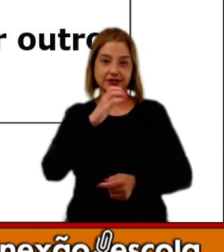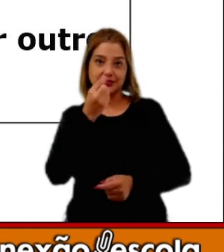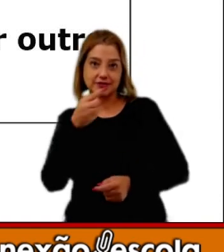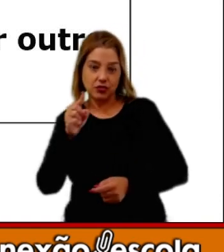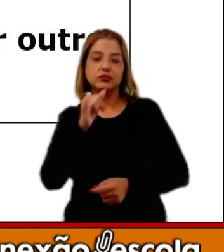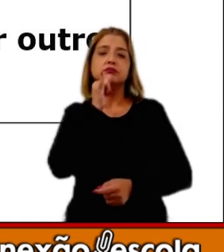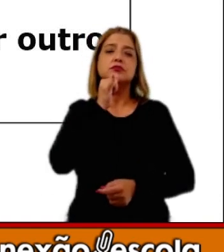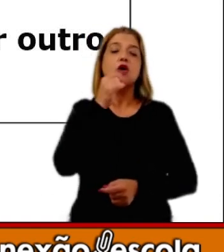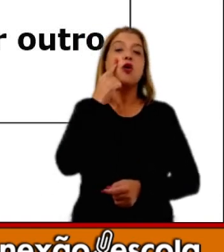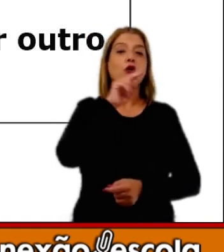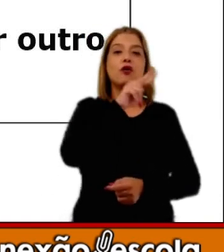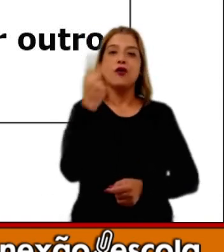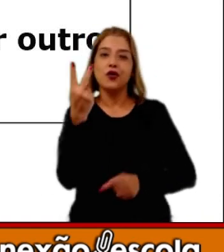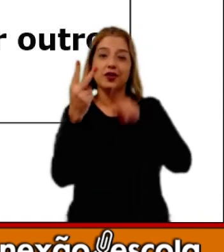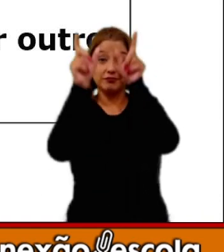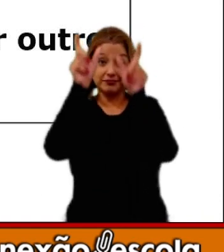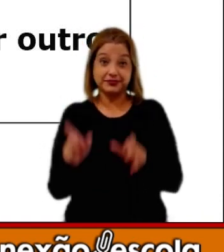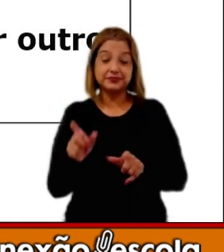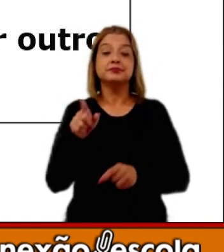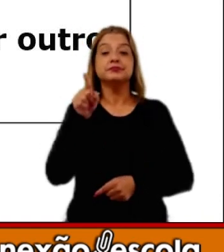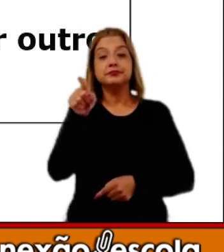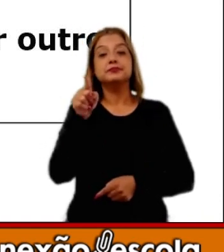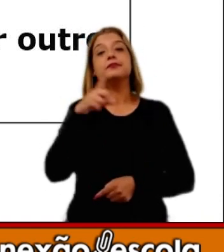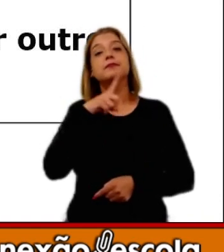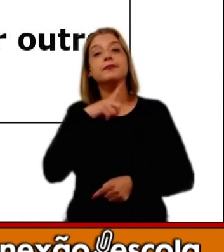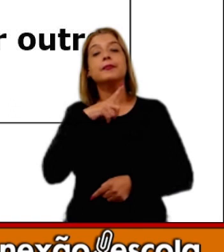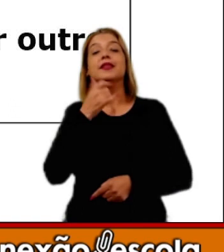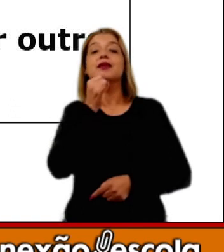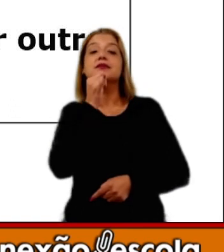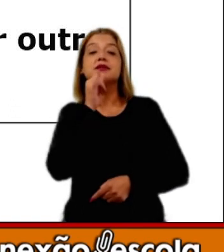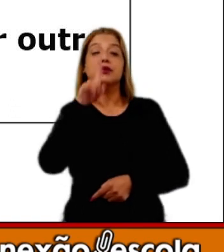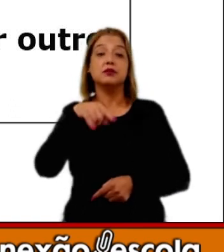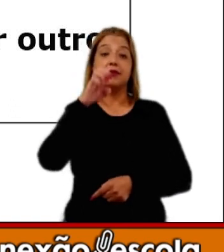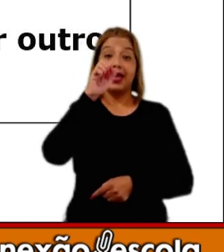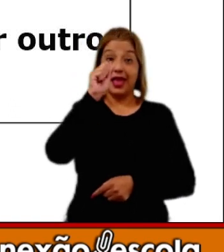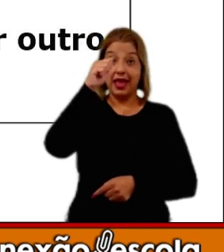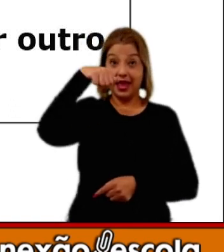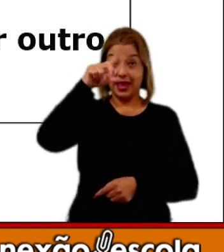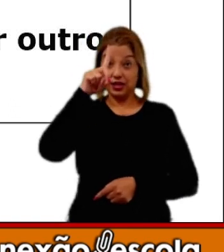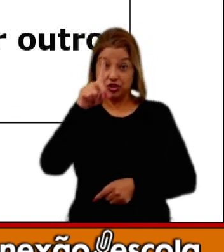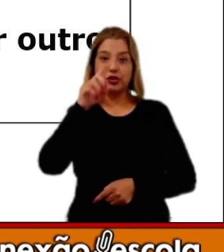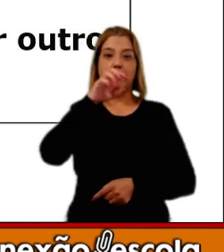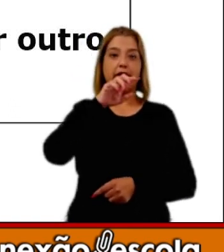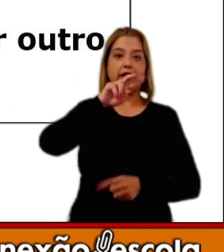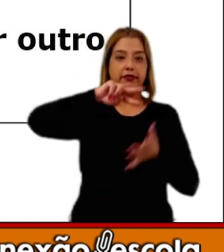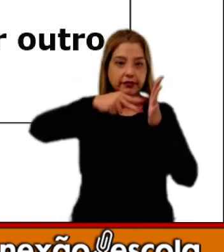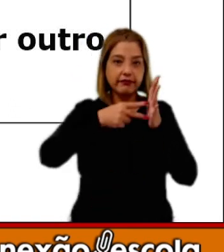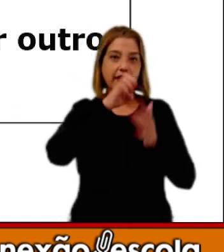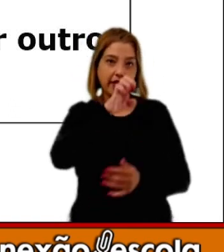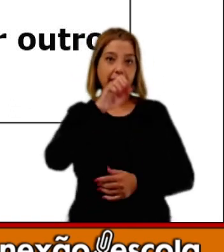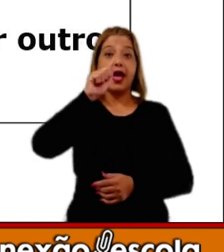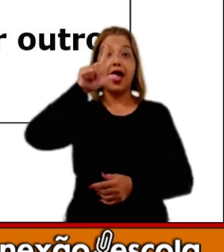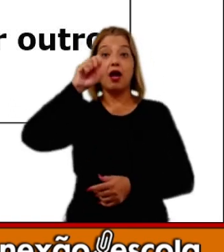Olha só do lado você pode perceber and que significa e auxo também